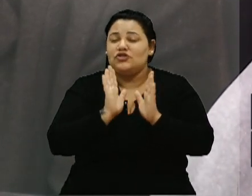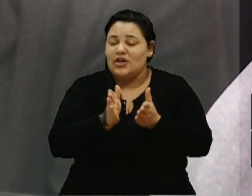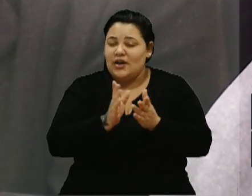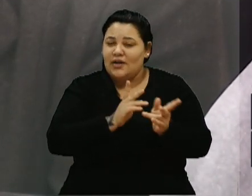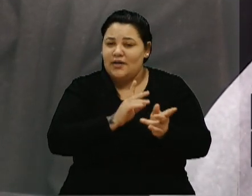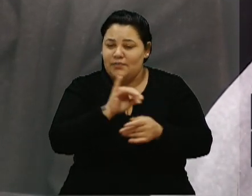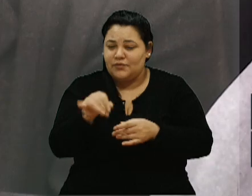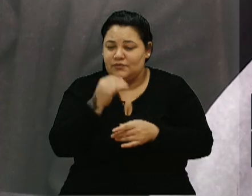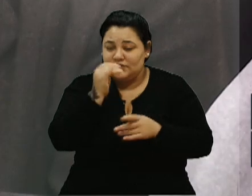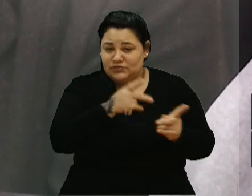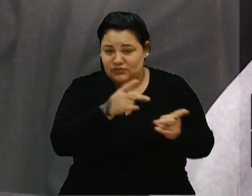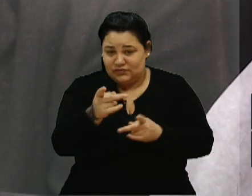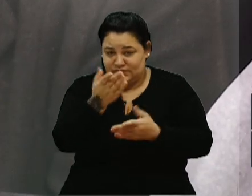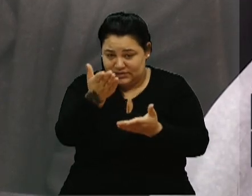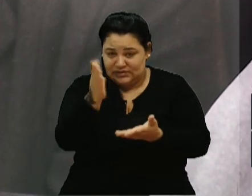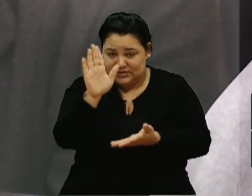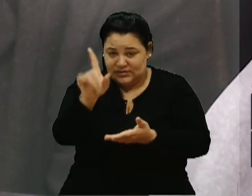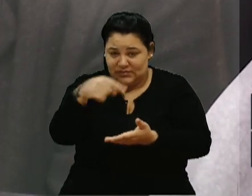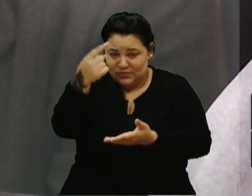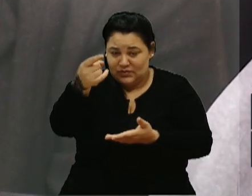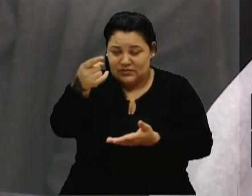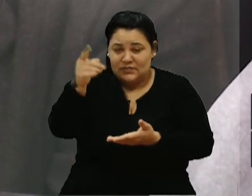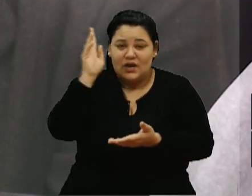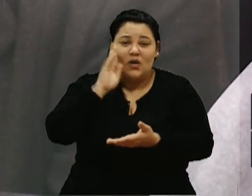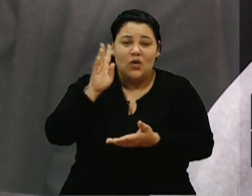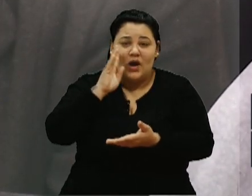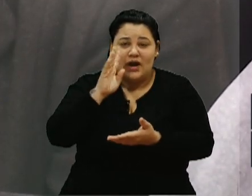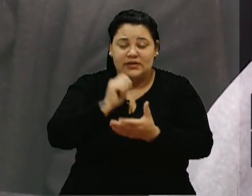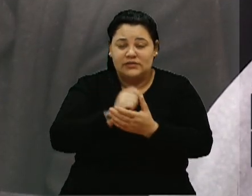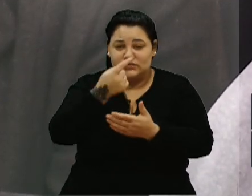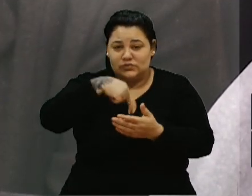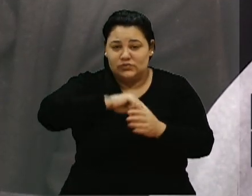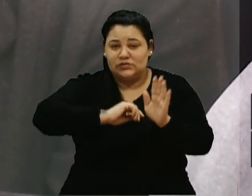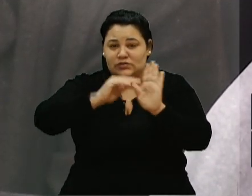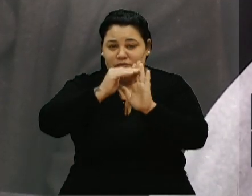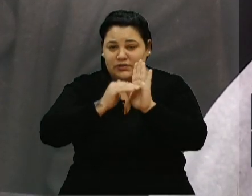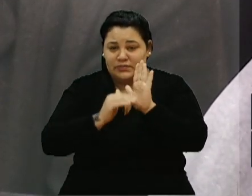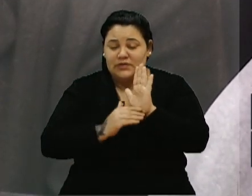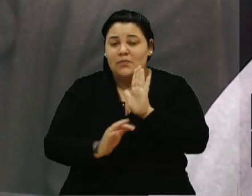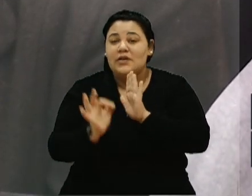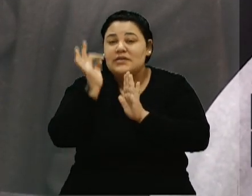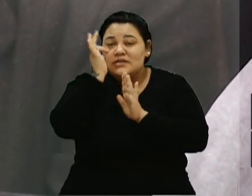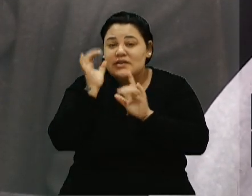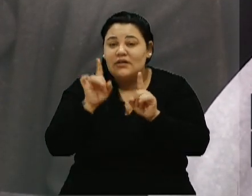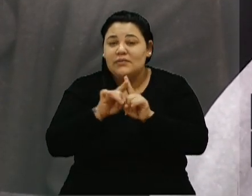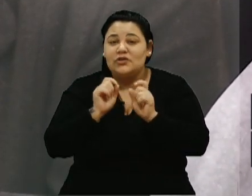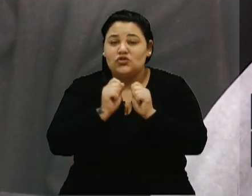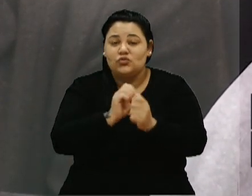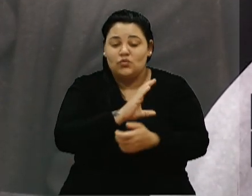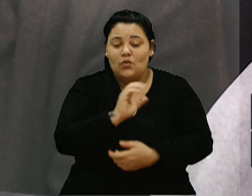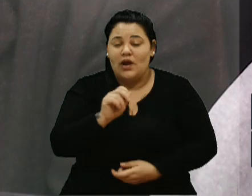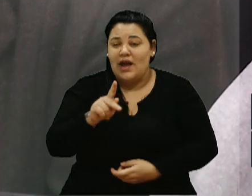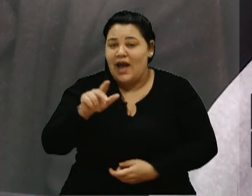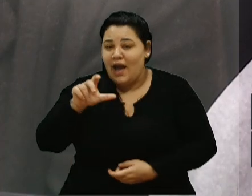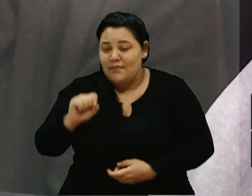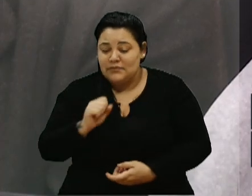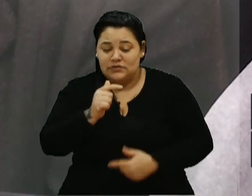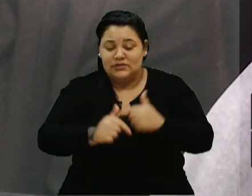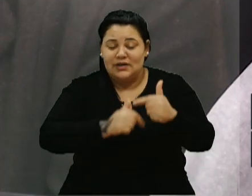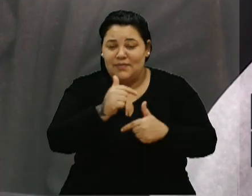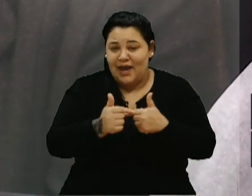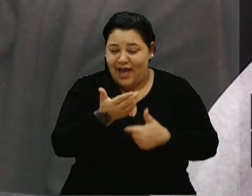para a próxima quarta, em nossa programação presencial, com os CAPs, né, os serviços lá